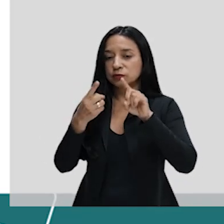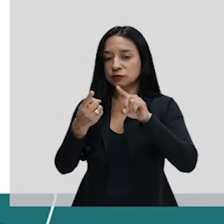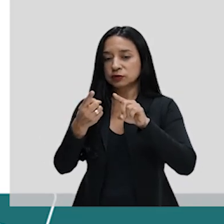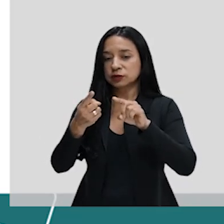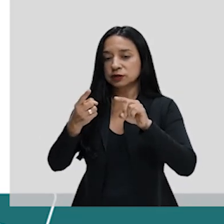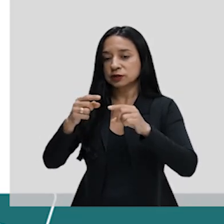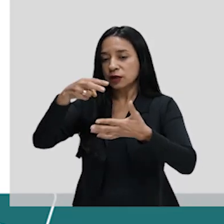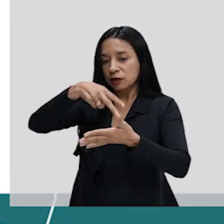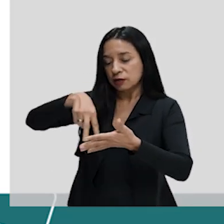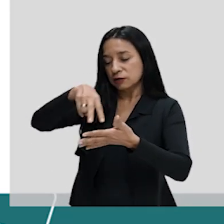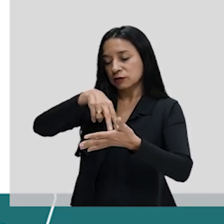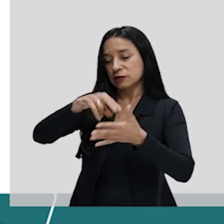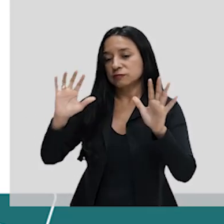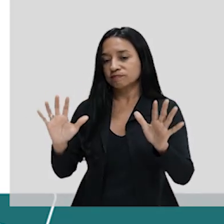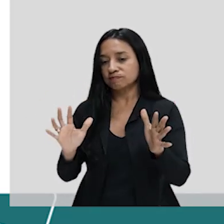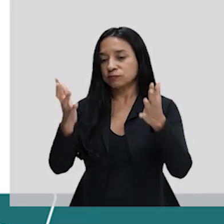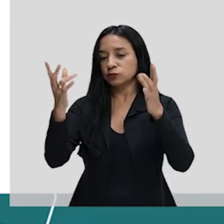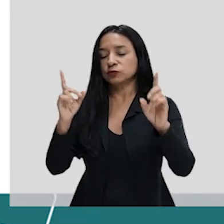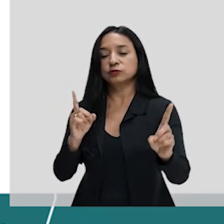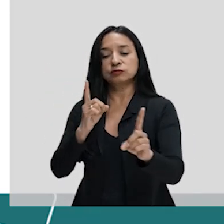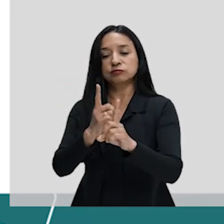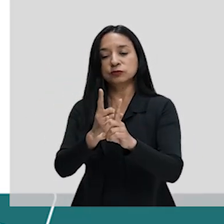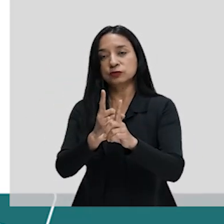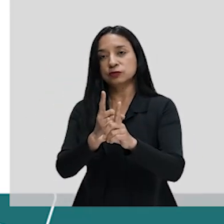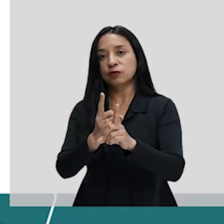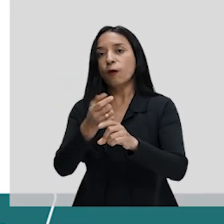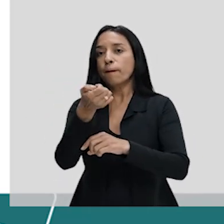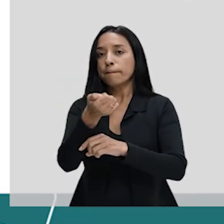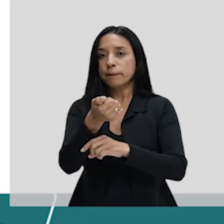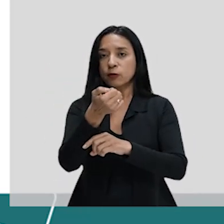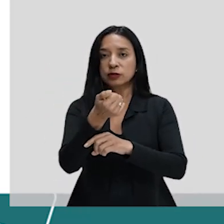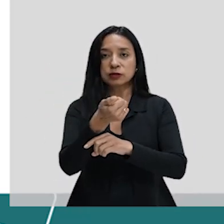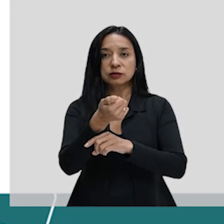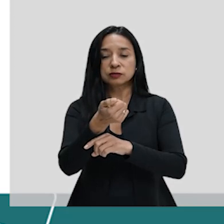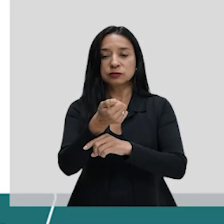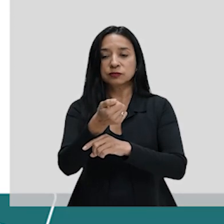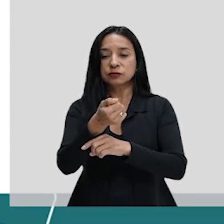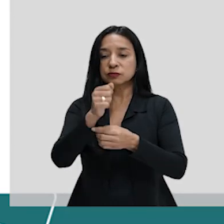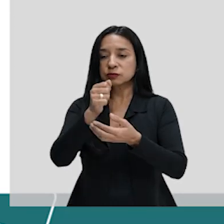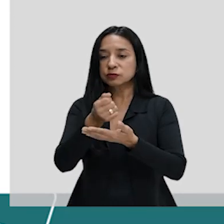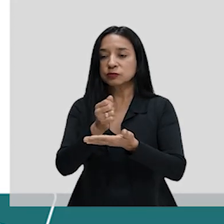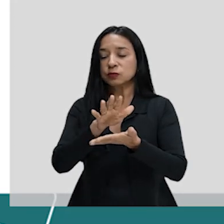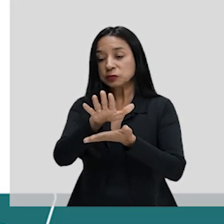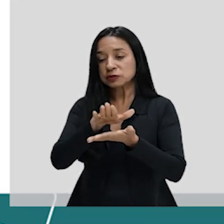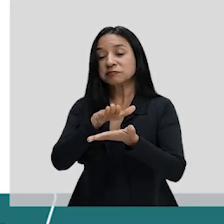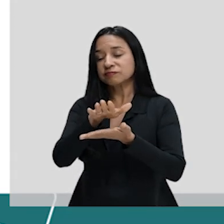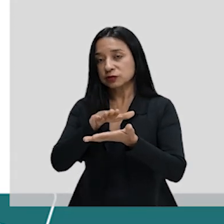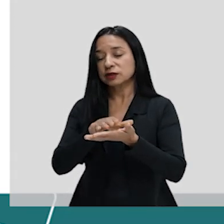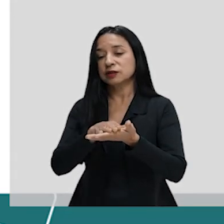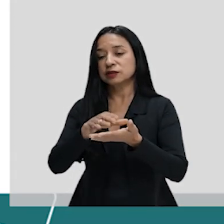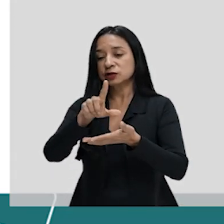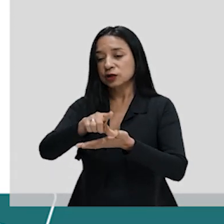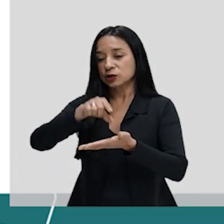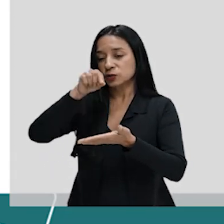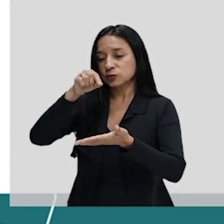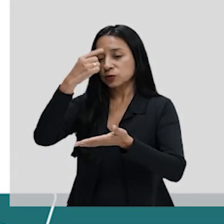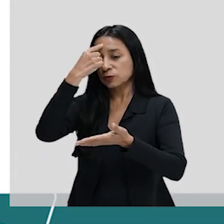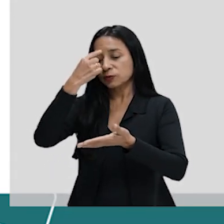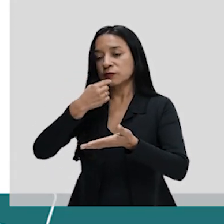visão biológica relacionada a isso. O poder de transe é o estado alterado